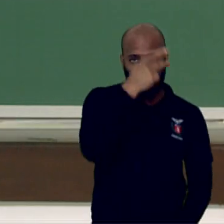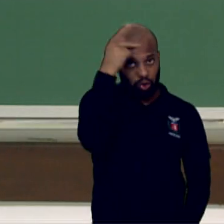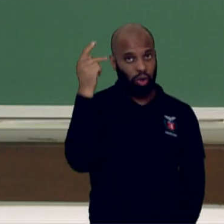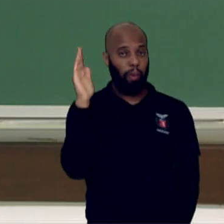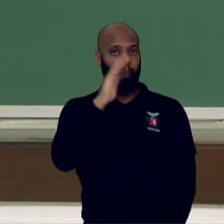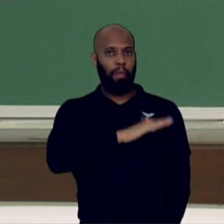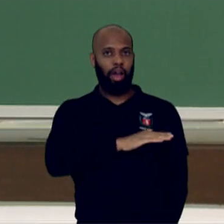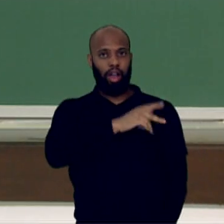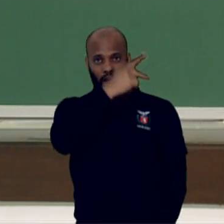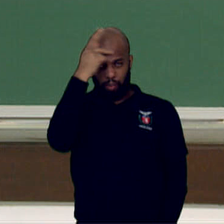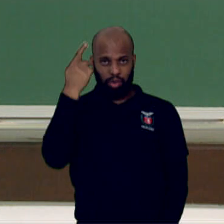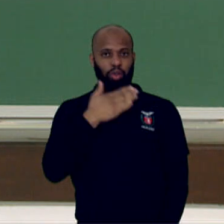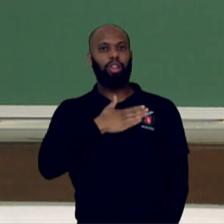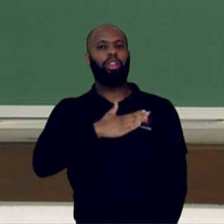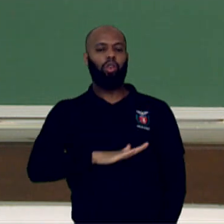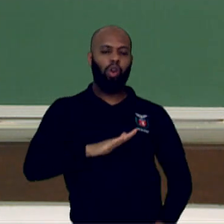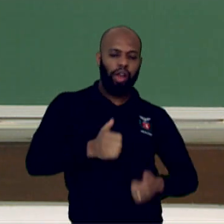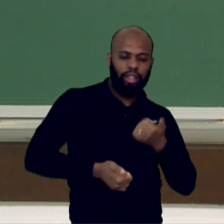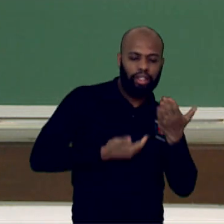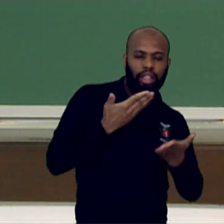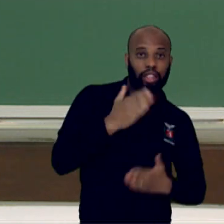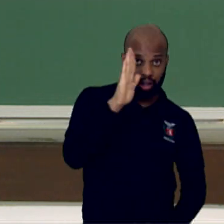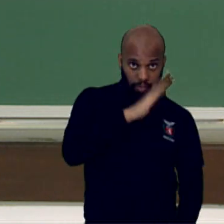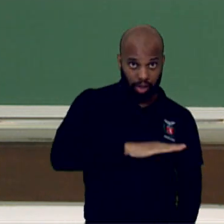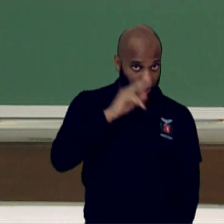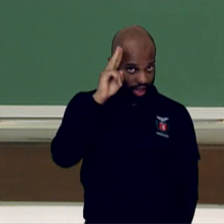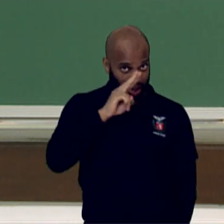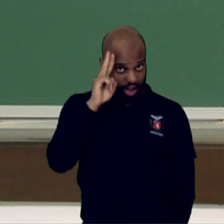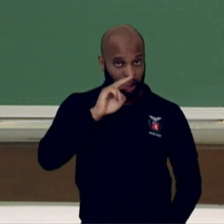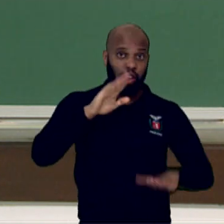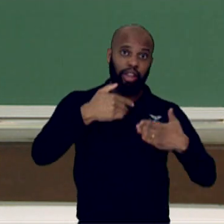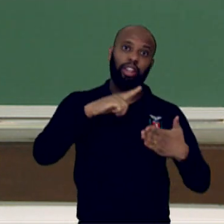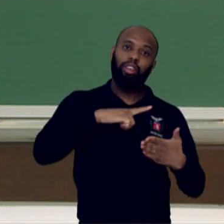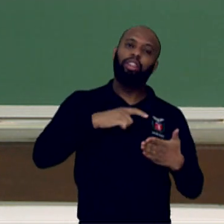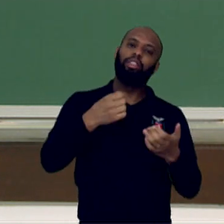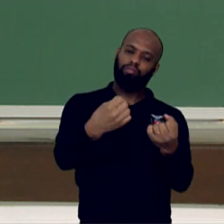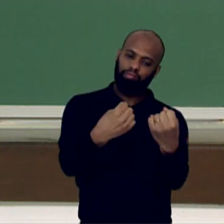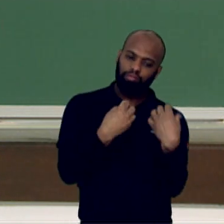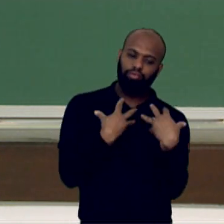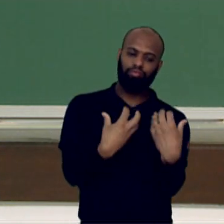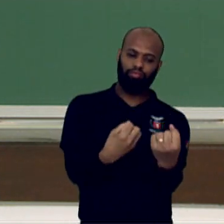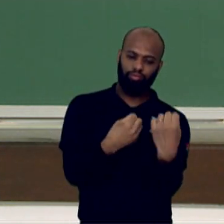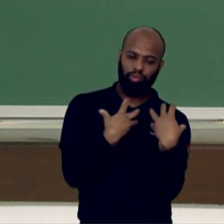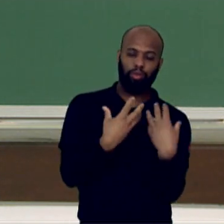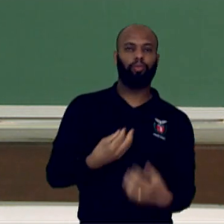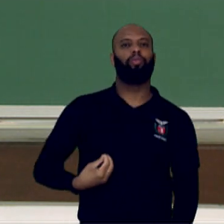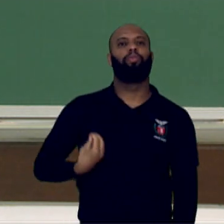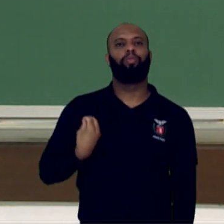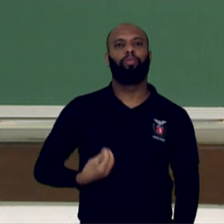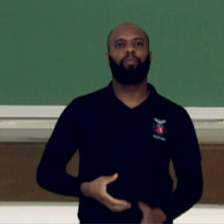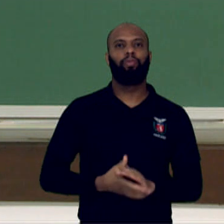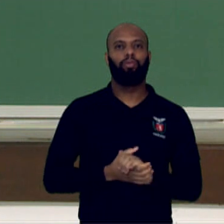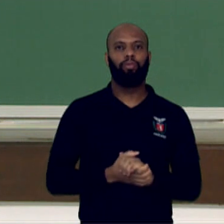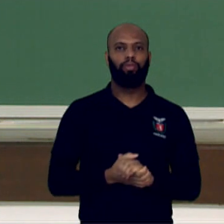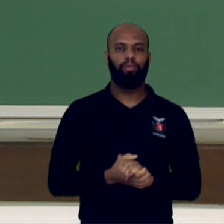ninguém gosta de ser tratado mal, lembram? Então ele tem essa lição para a nossa vida.